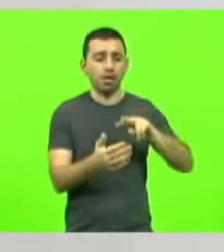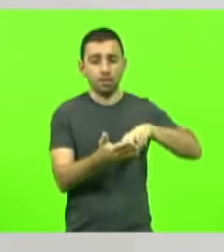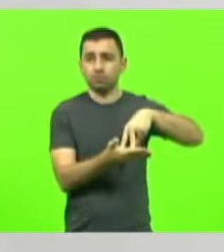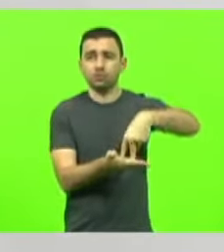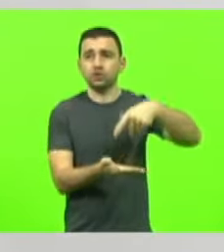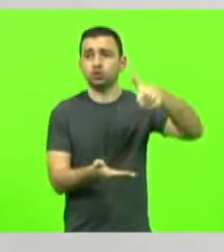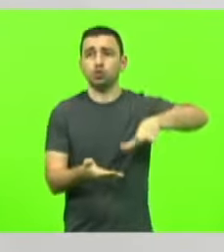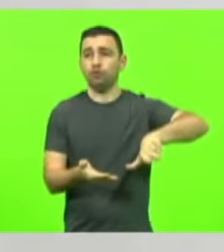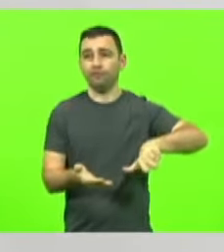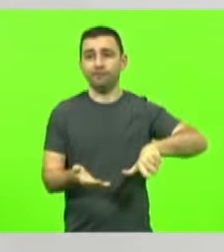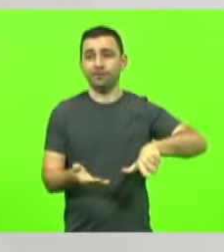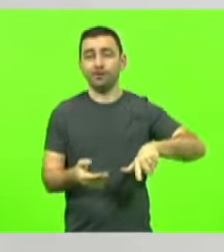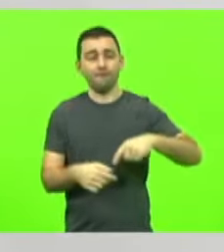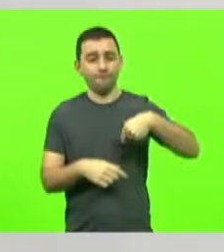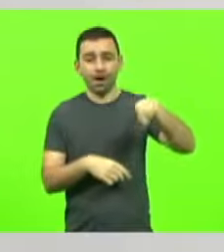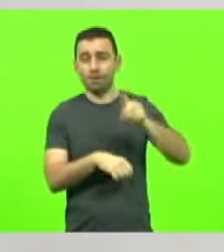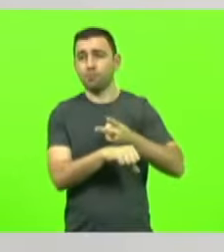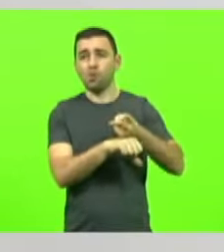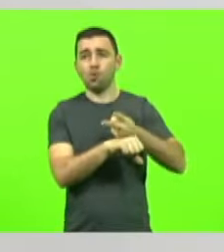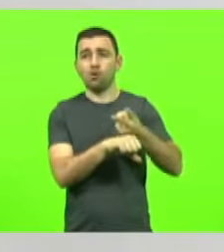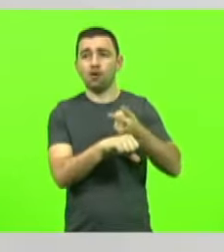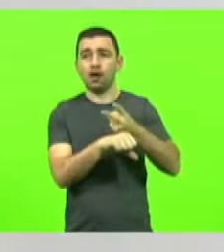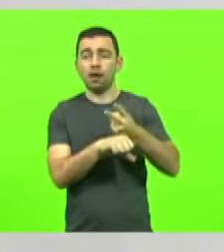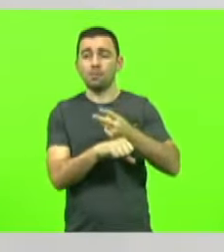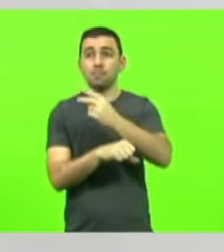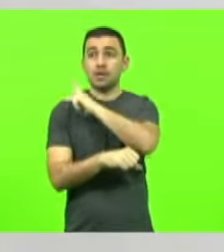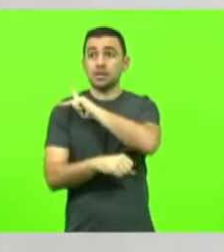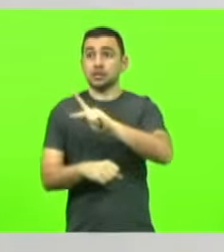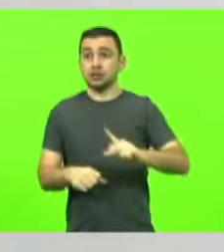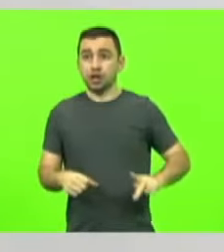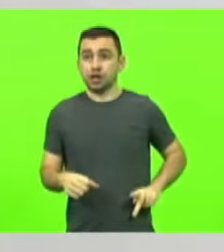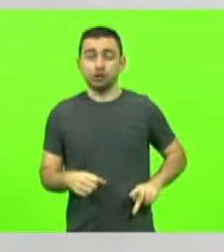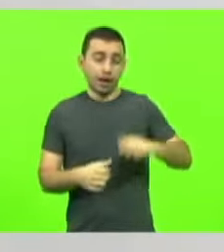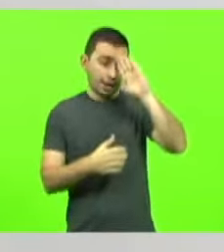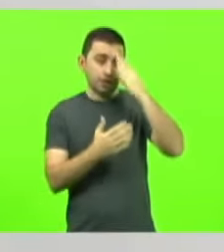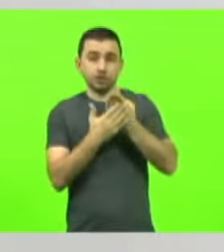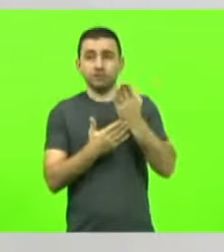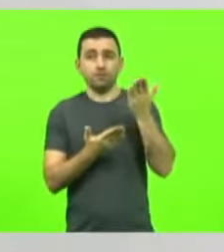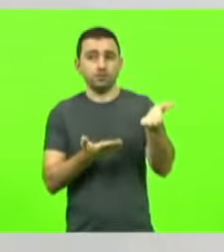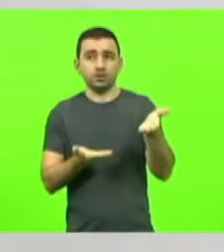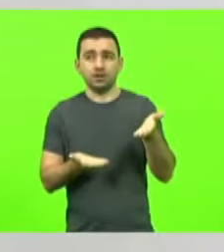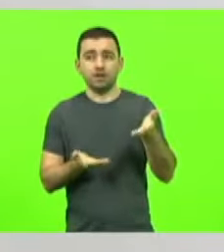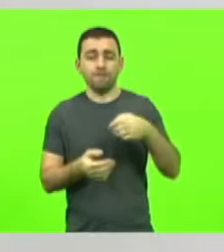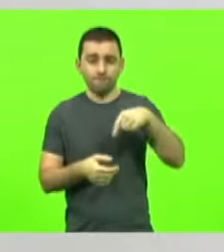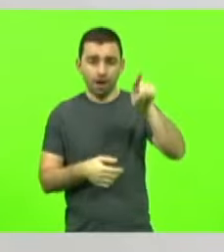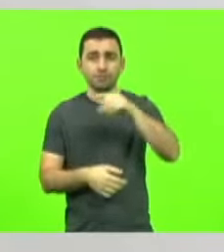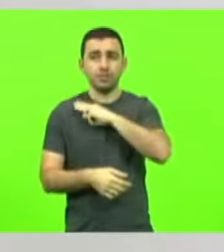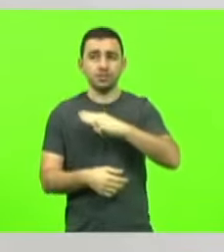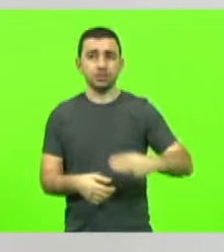um bom presidente que seja honesto, responsável e trabalhador, que acredite no seu trabalho e vá ser ministro.